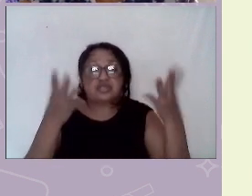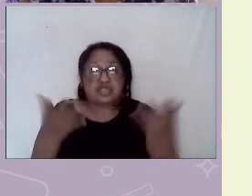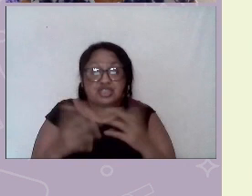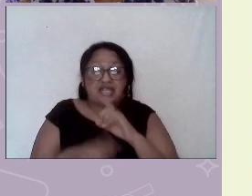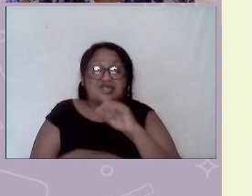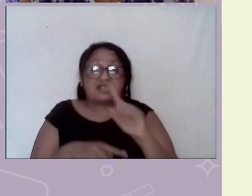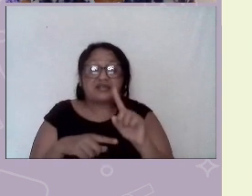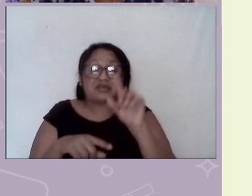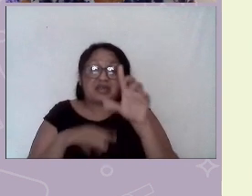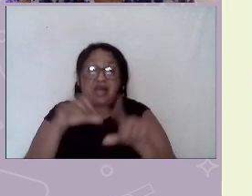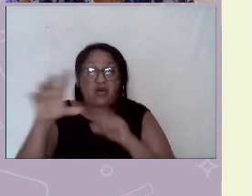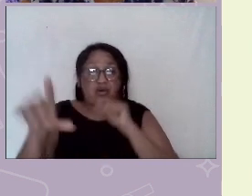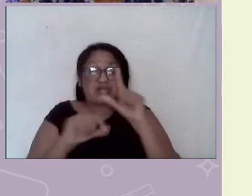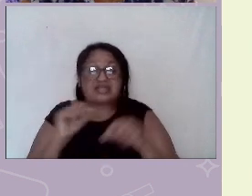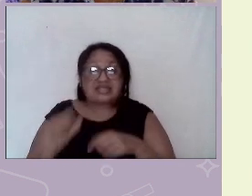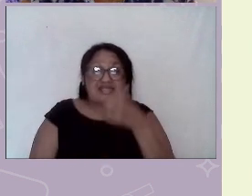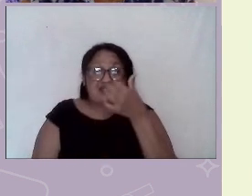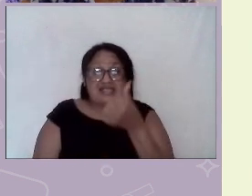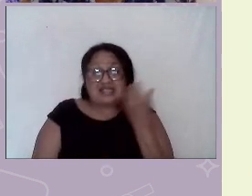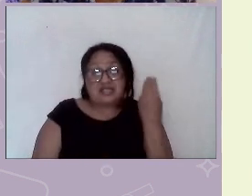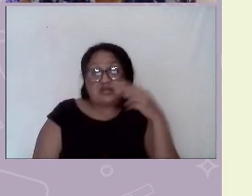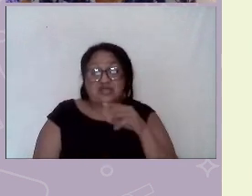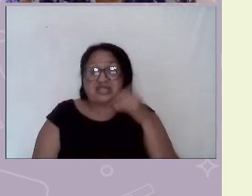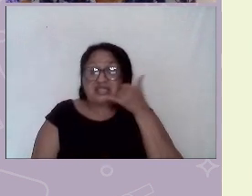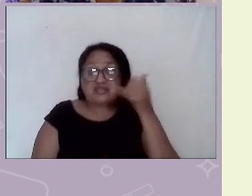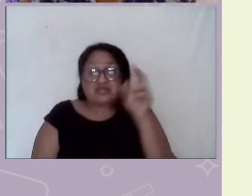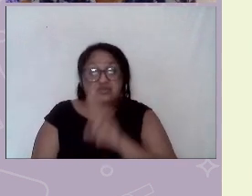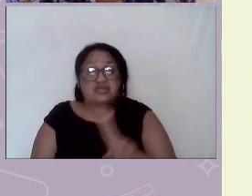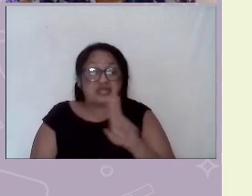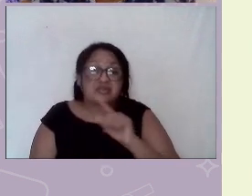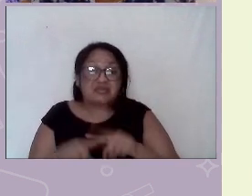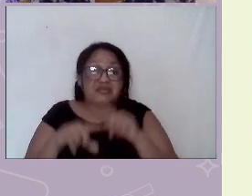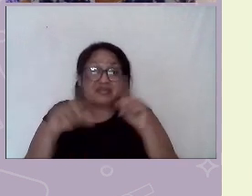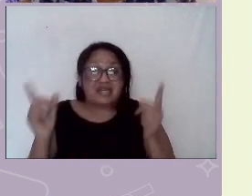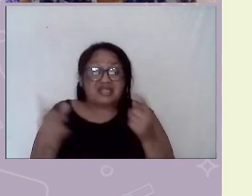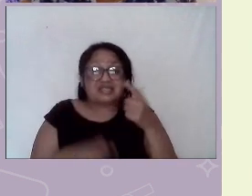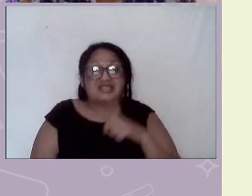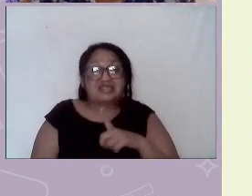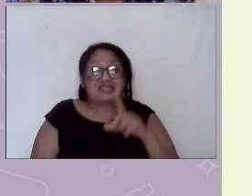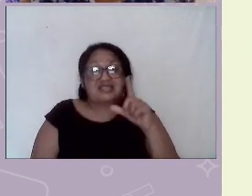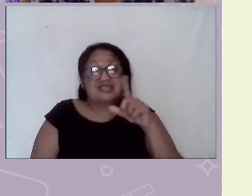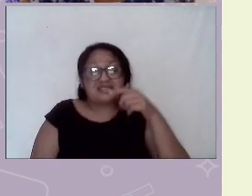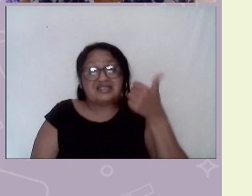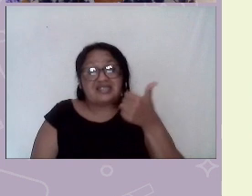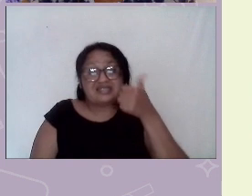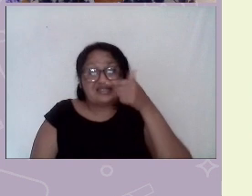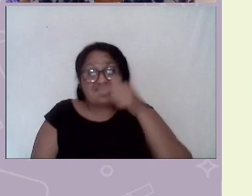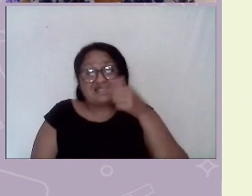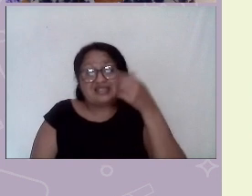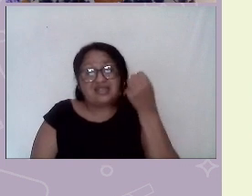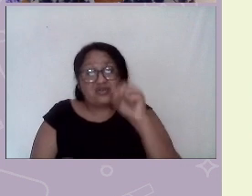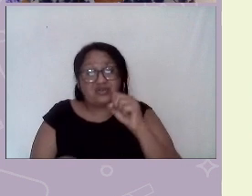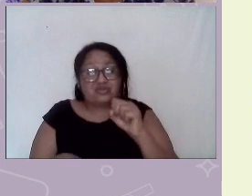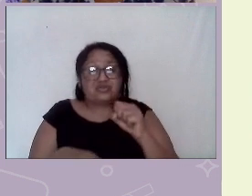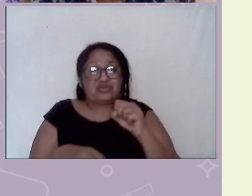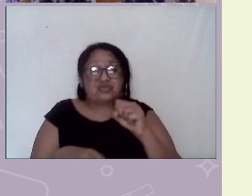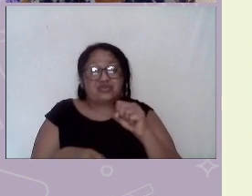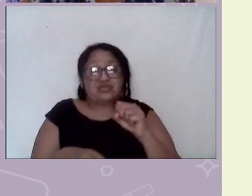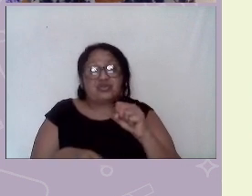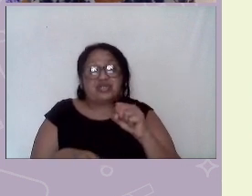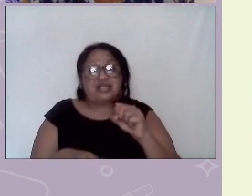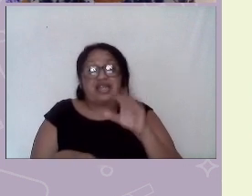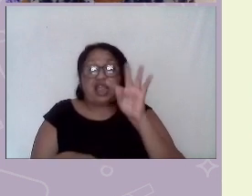milhões de telefones celulares usados e mais de 78 toneladas de computadores tablets